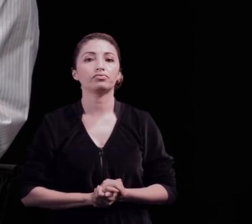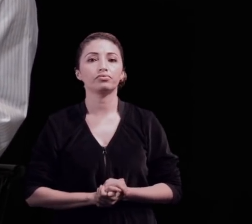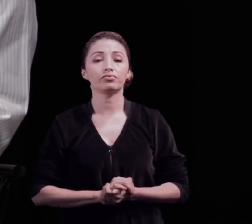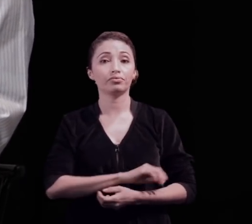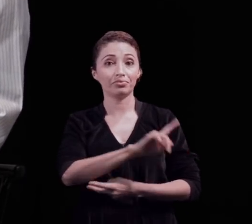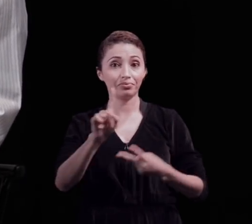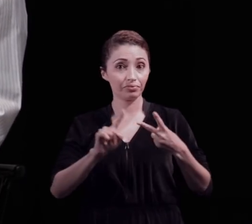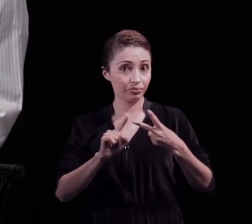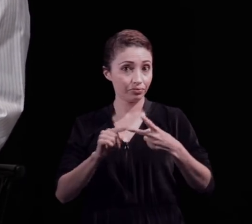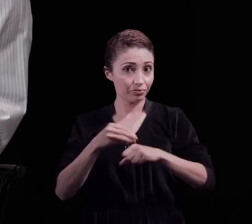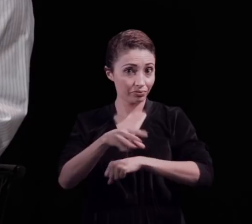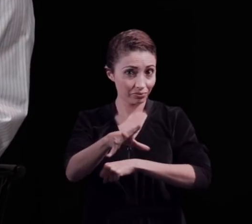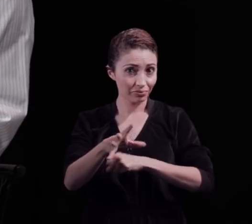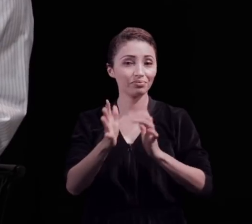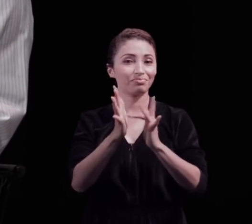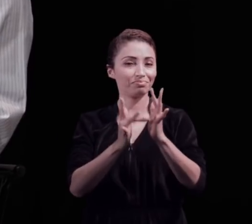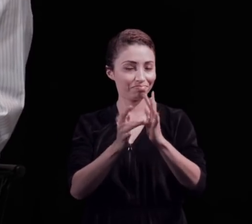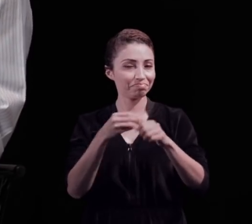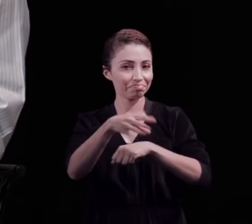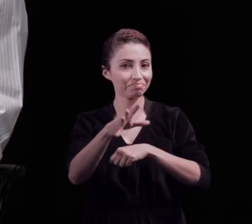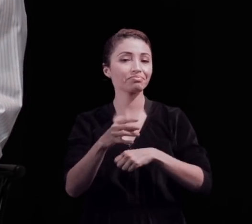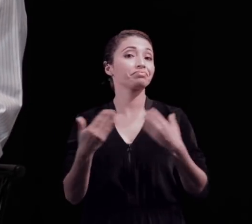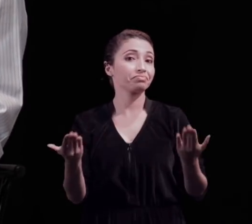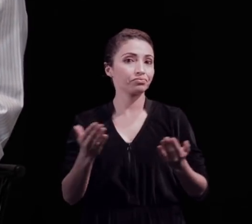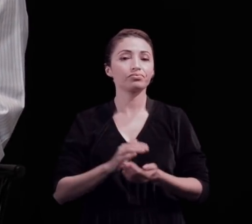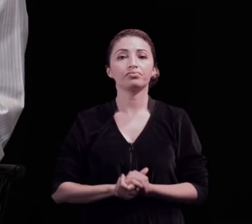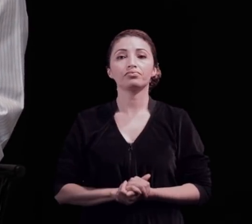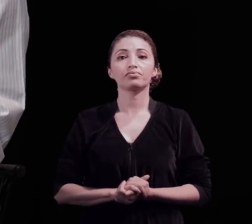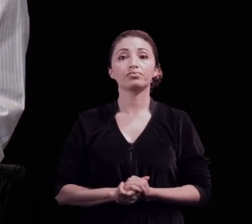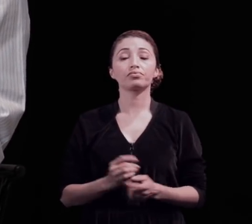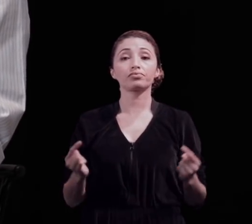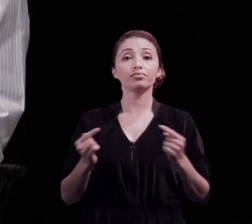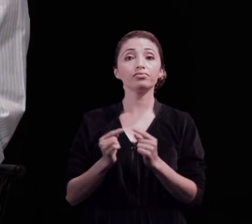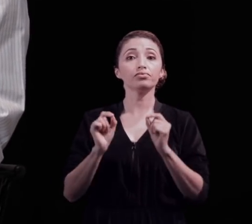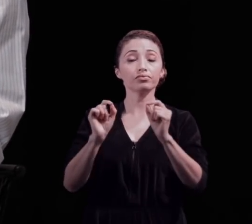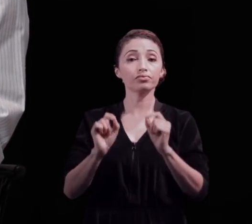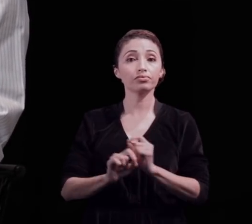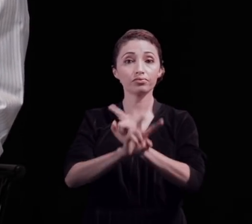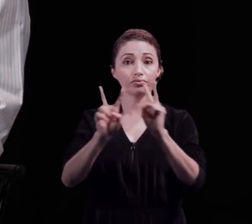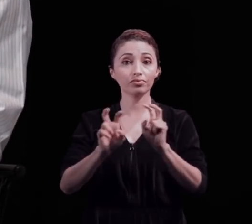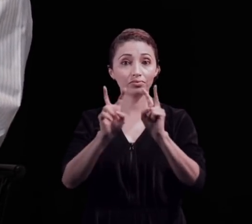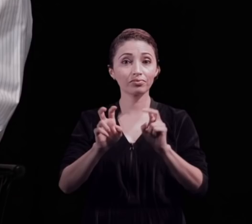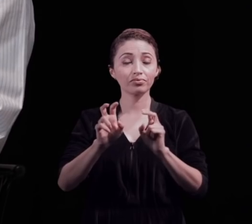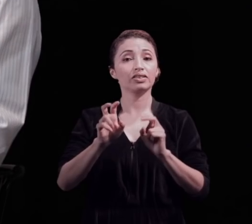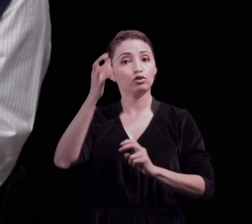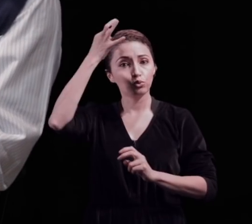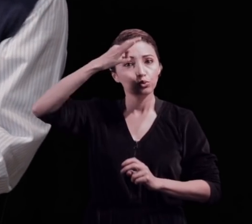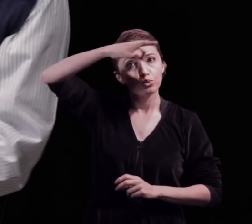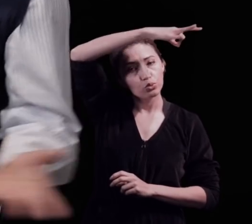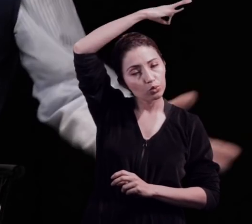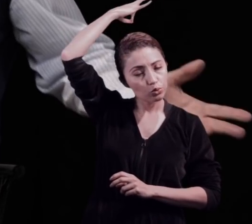segunda recomendação que ele nos faz tem a ver com a habitação do Espírito